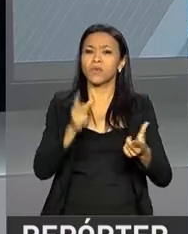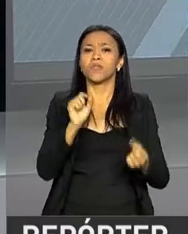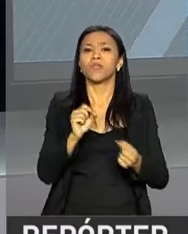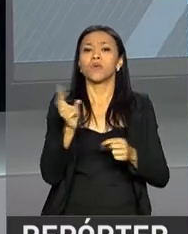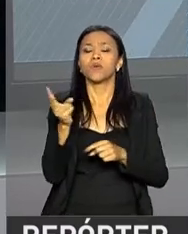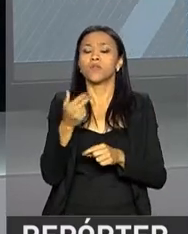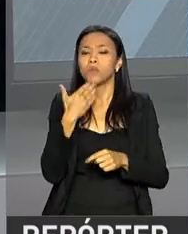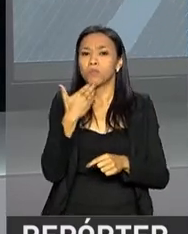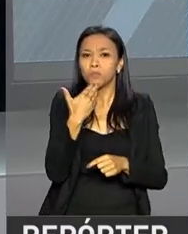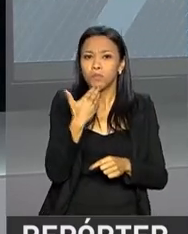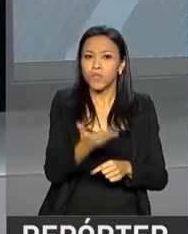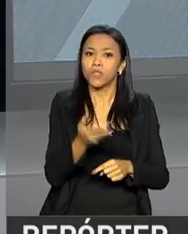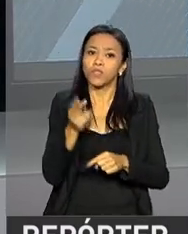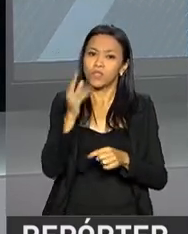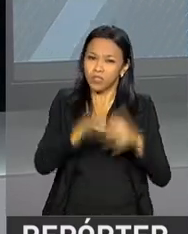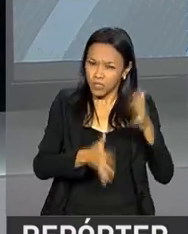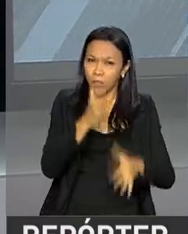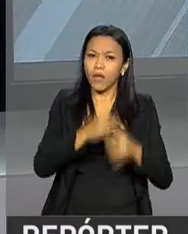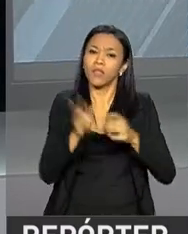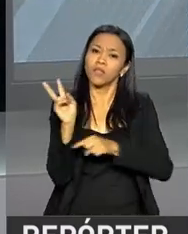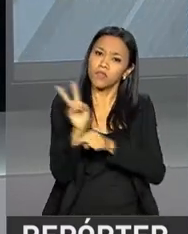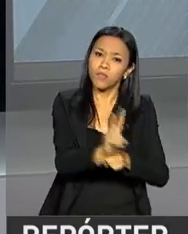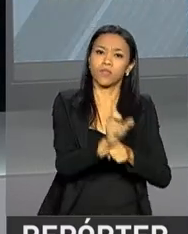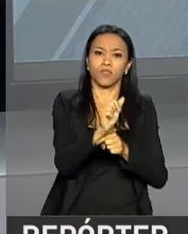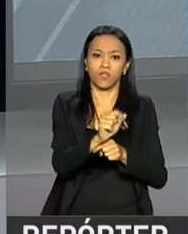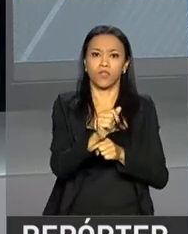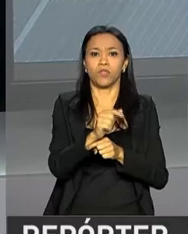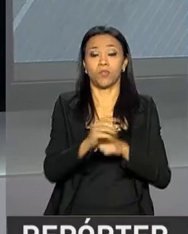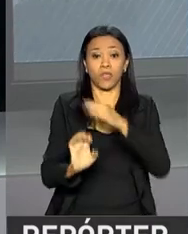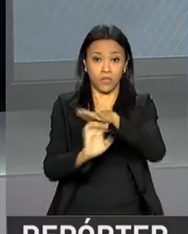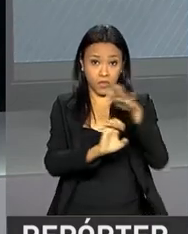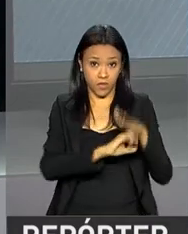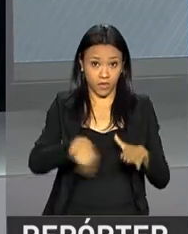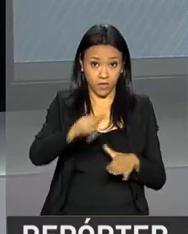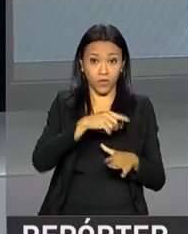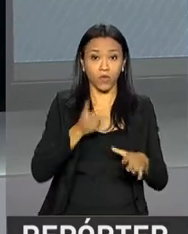de crédito para micro, pequenas e médias empresas.